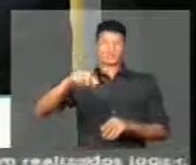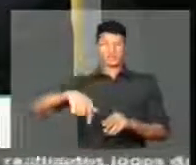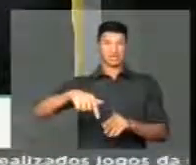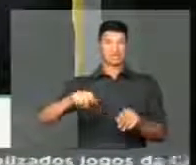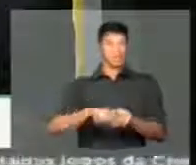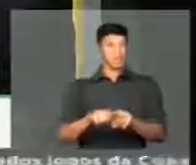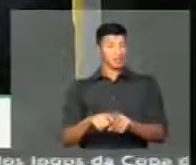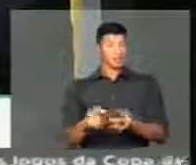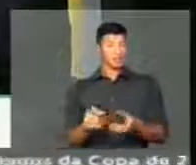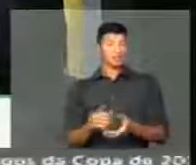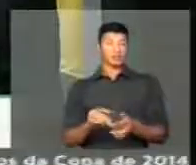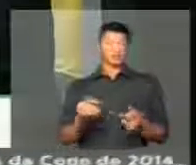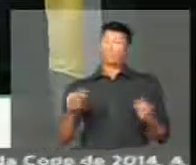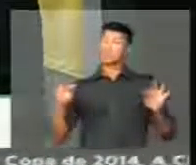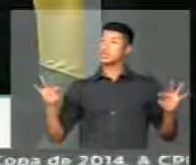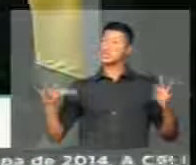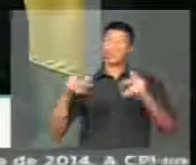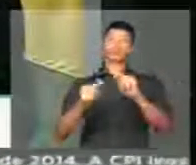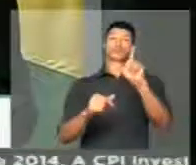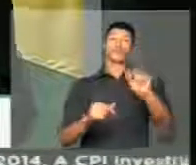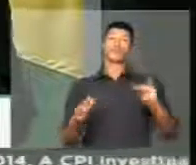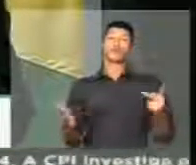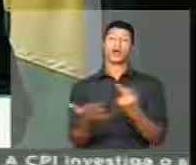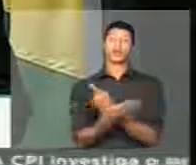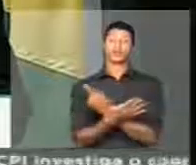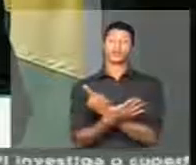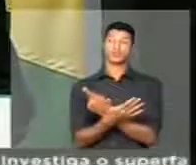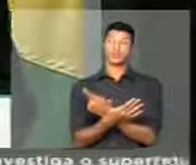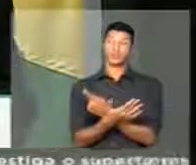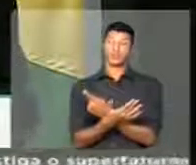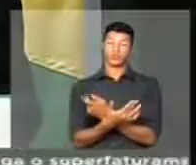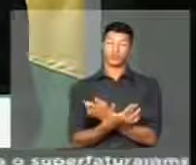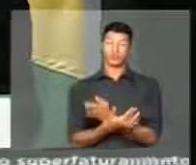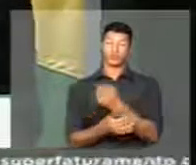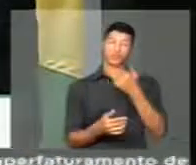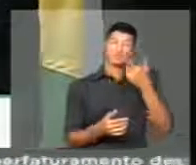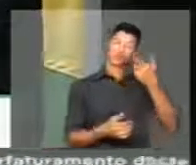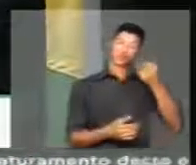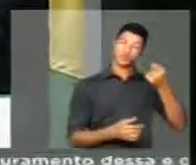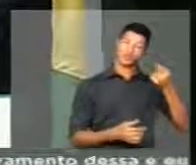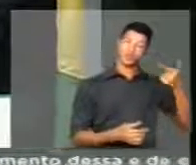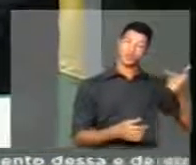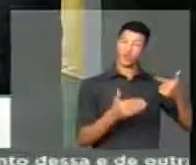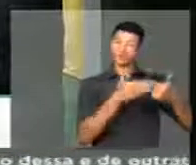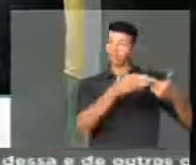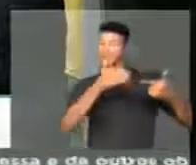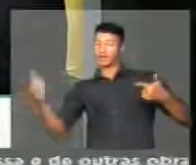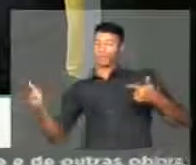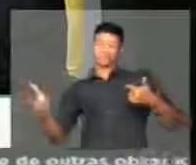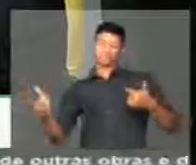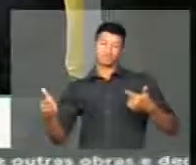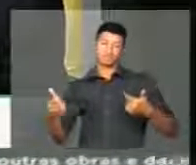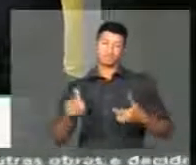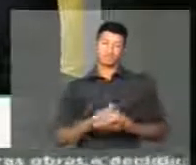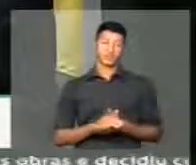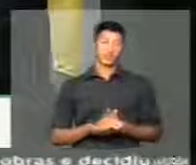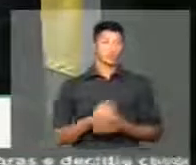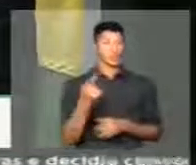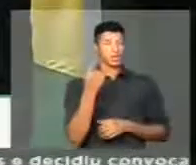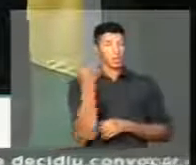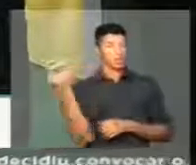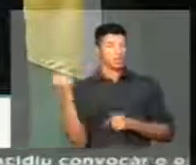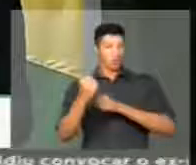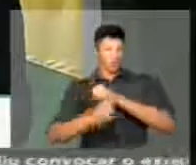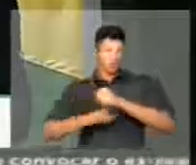captação. E tudo isso aconteceu, senhor presidente, de 2002 para cá. Cada